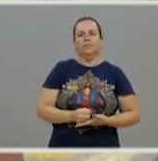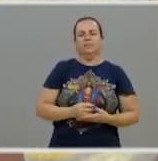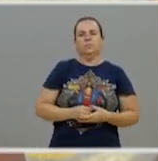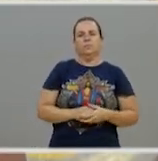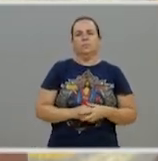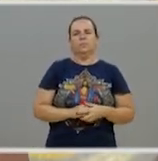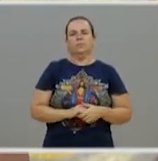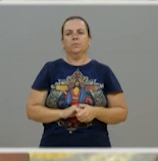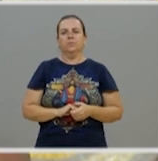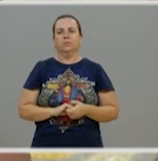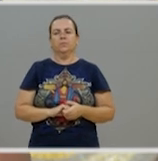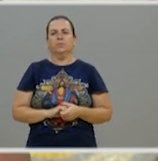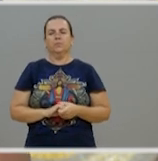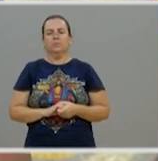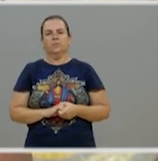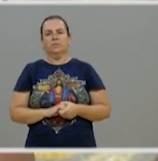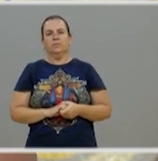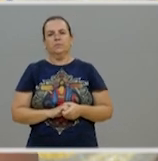salvação.